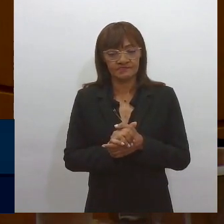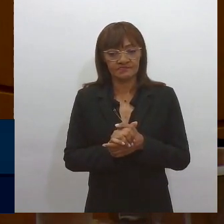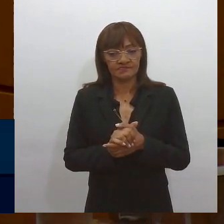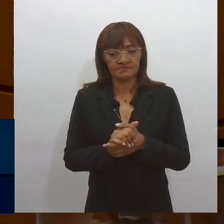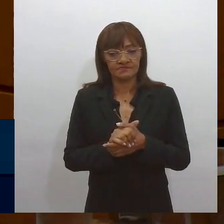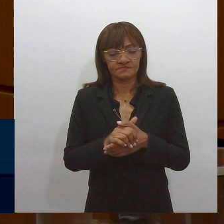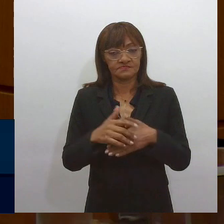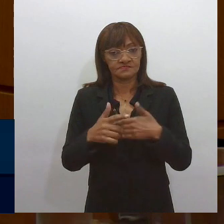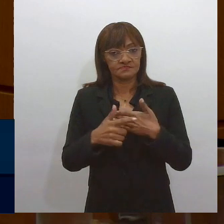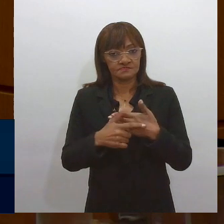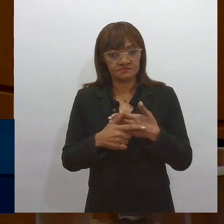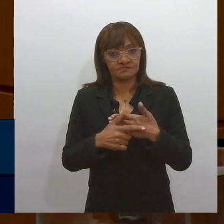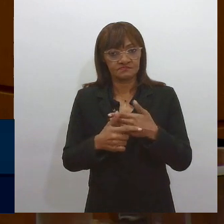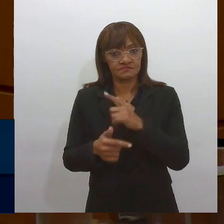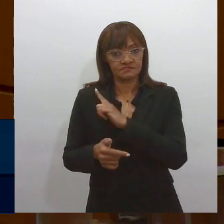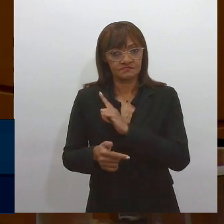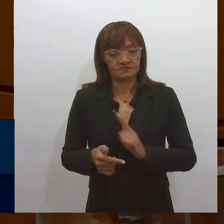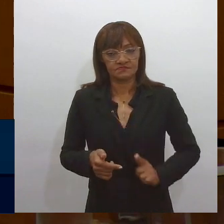eu tive a